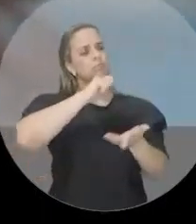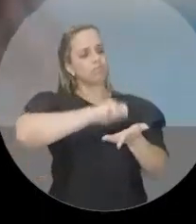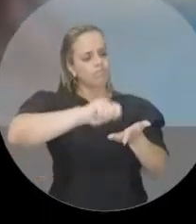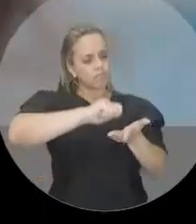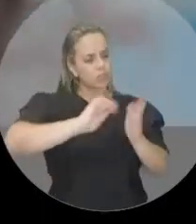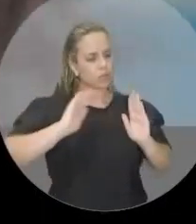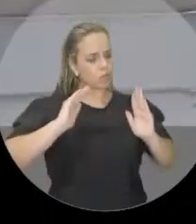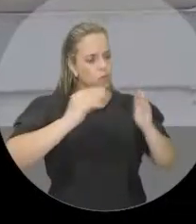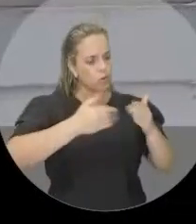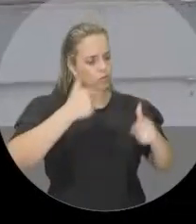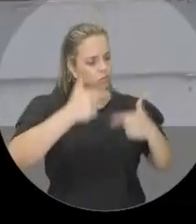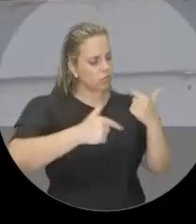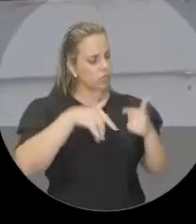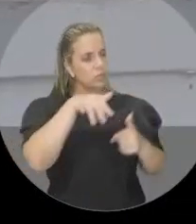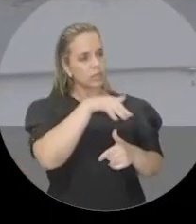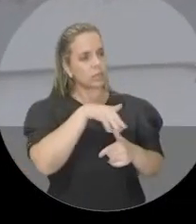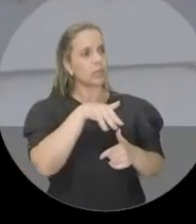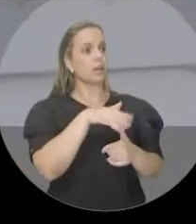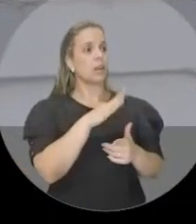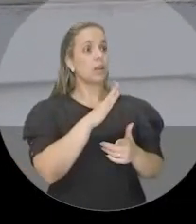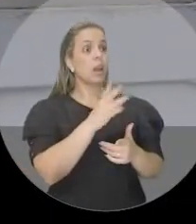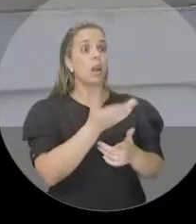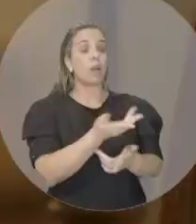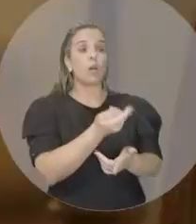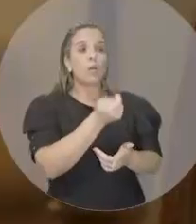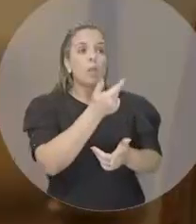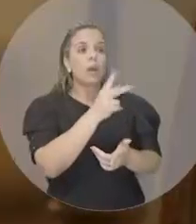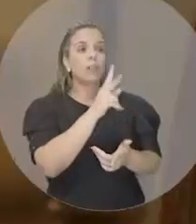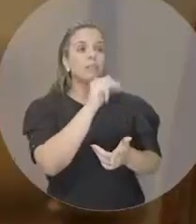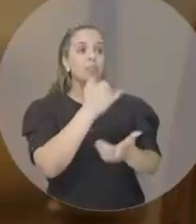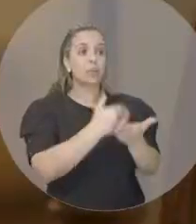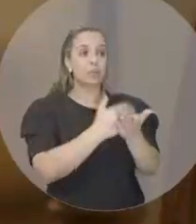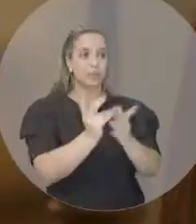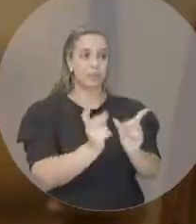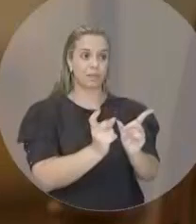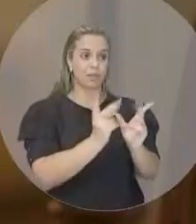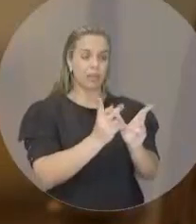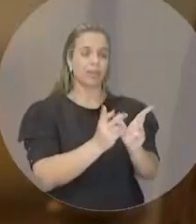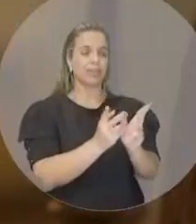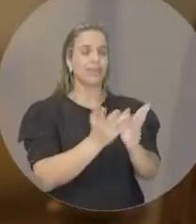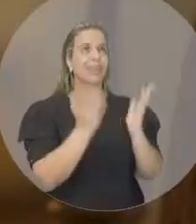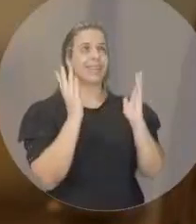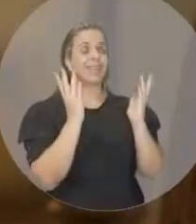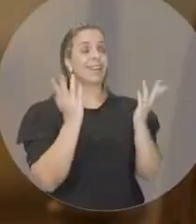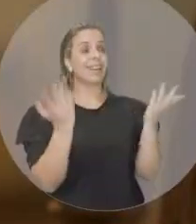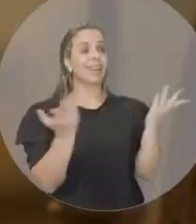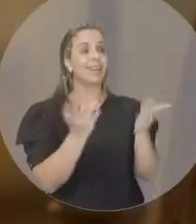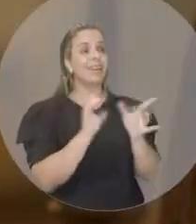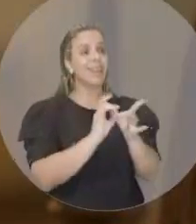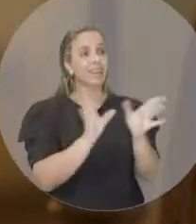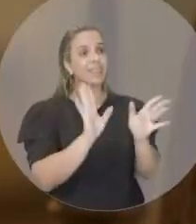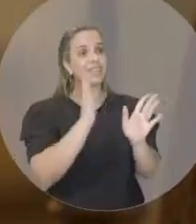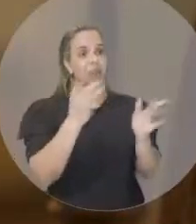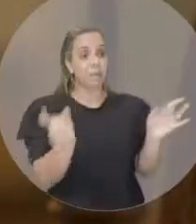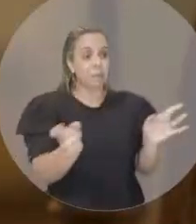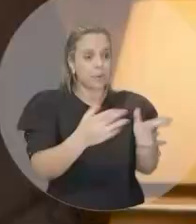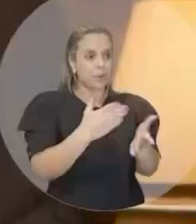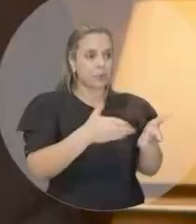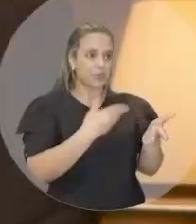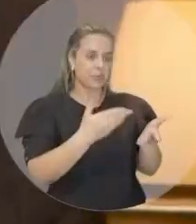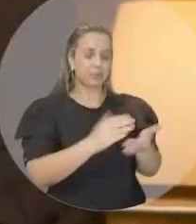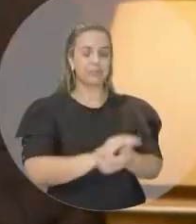2 anos e meio, e que agora já está em pré-venda, está disponível, né? Finalmente já